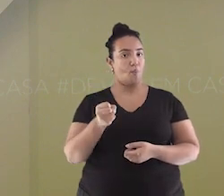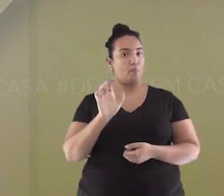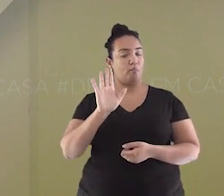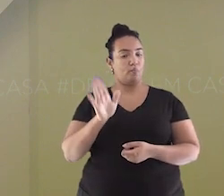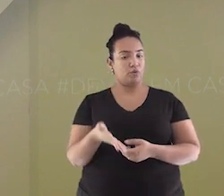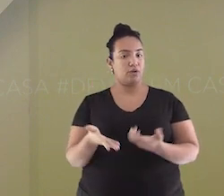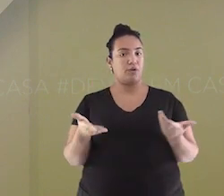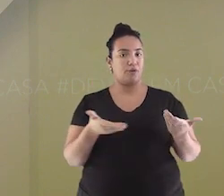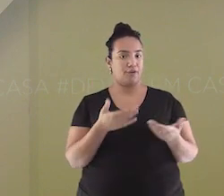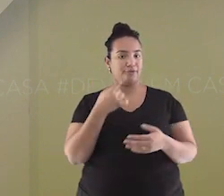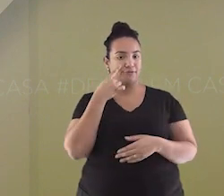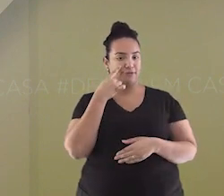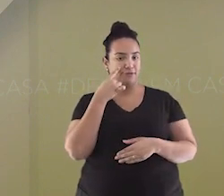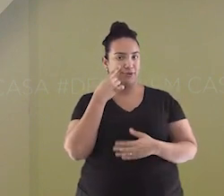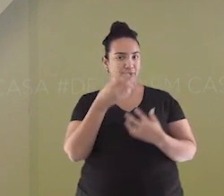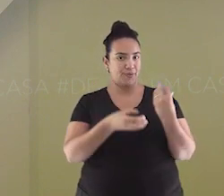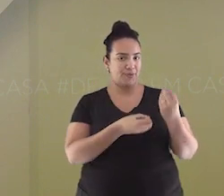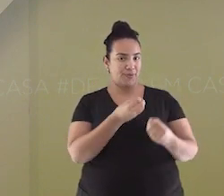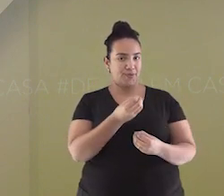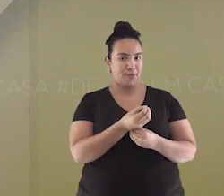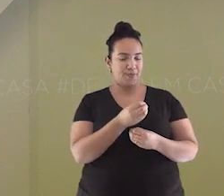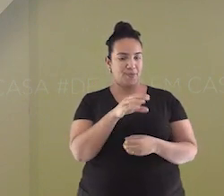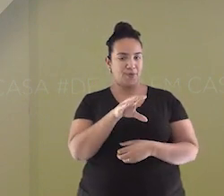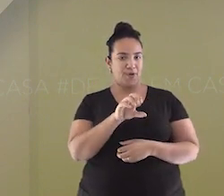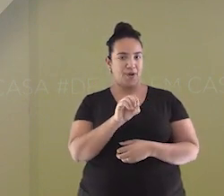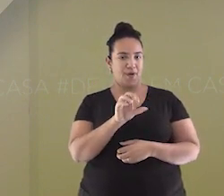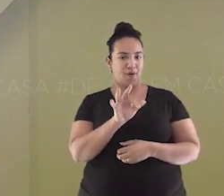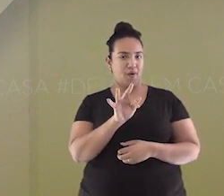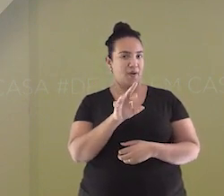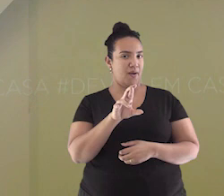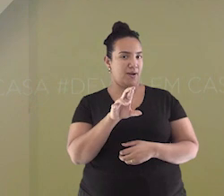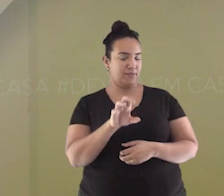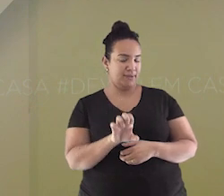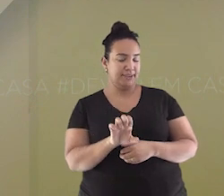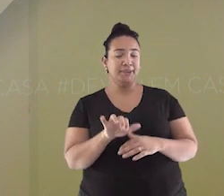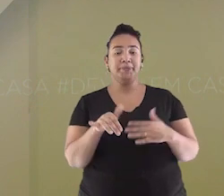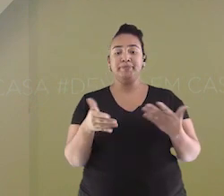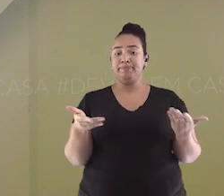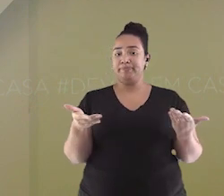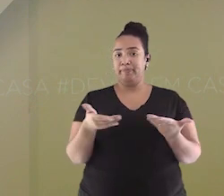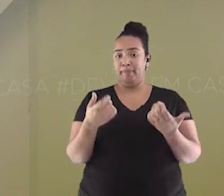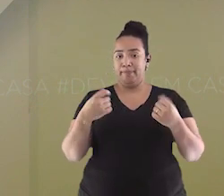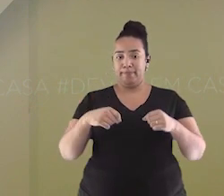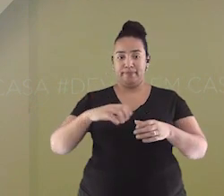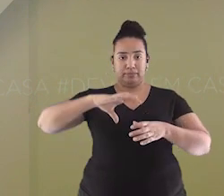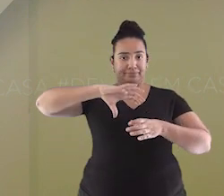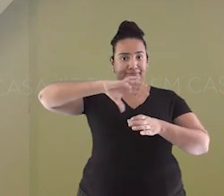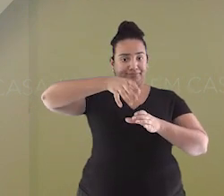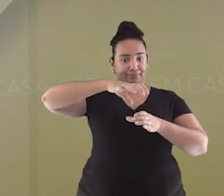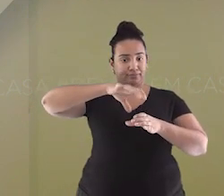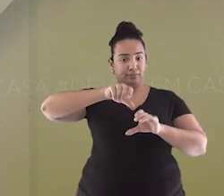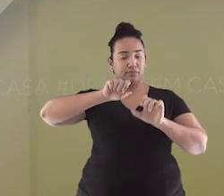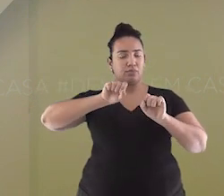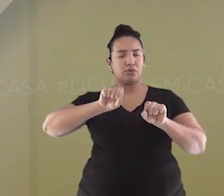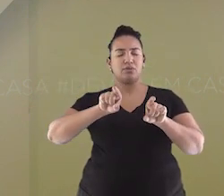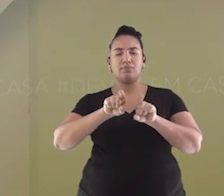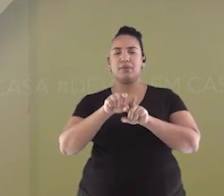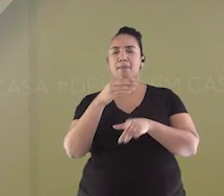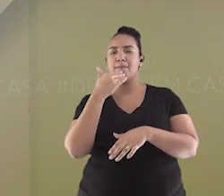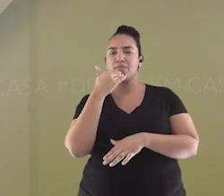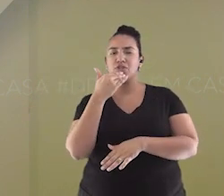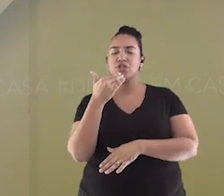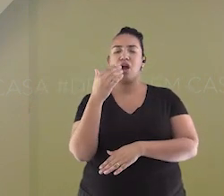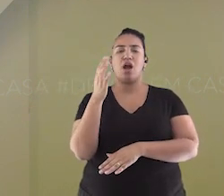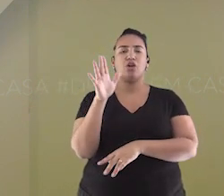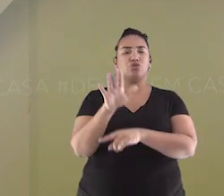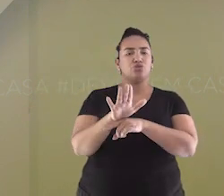cola e já tá tomando forma o nosso cofrinho. Agora, nessa parte, a gente vai pegar a tampa do pote e aí vocês vão